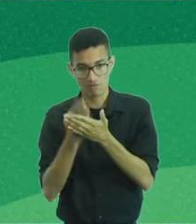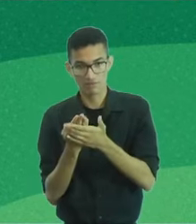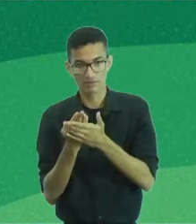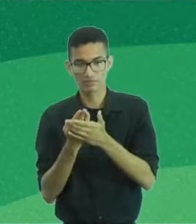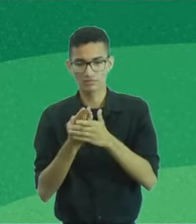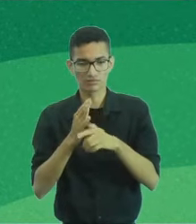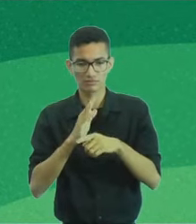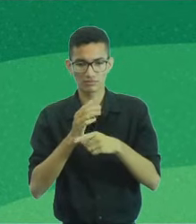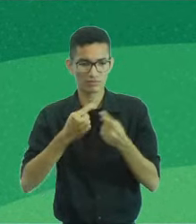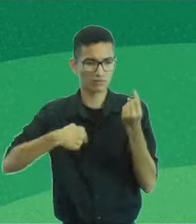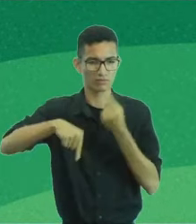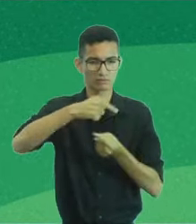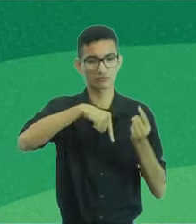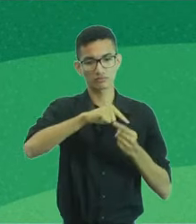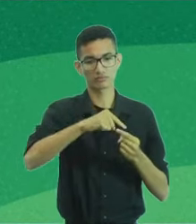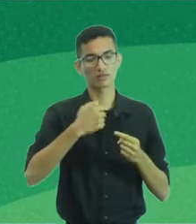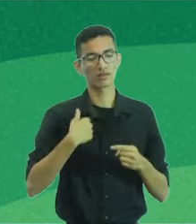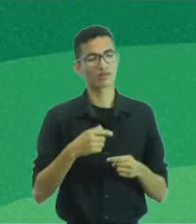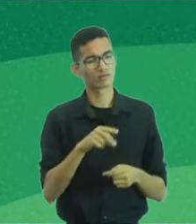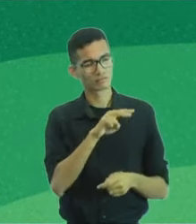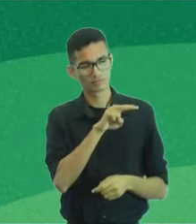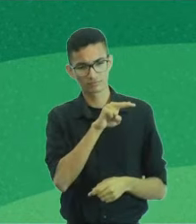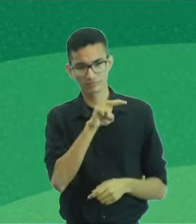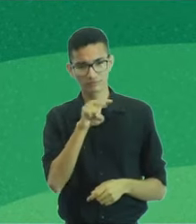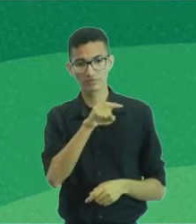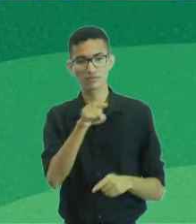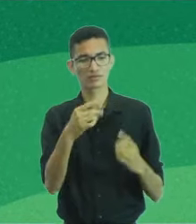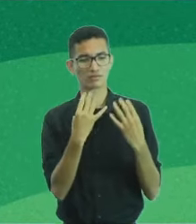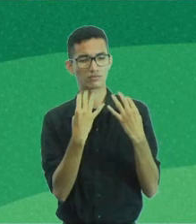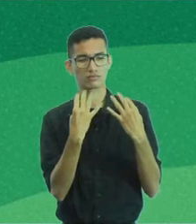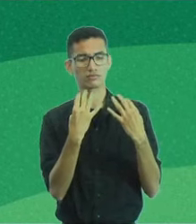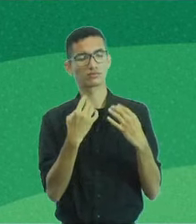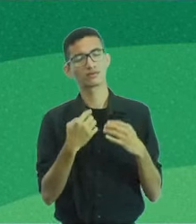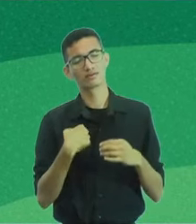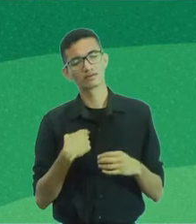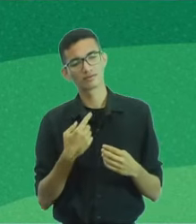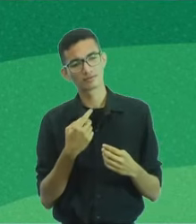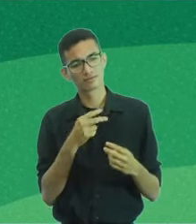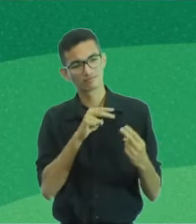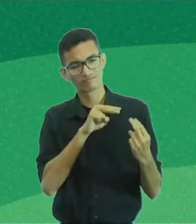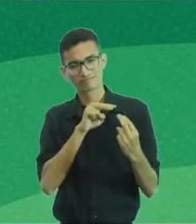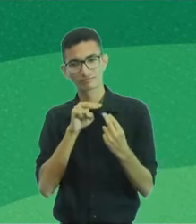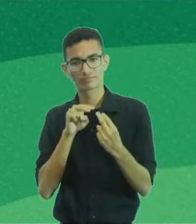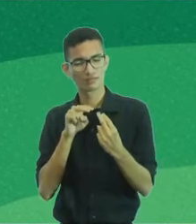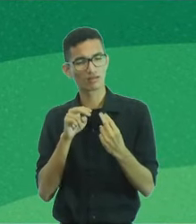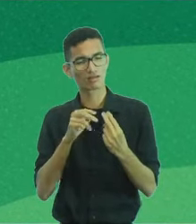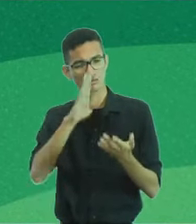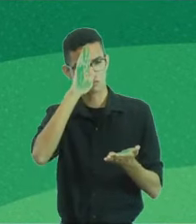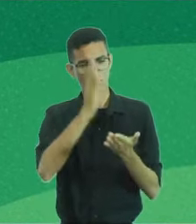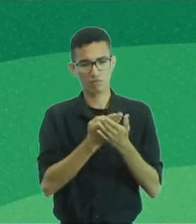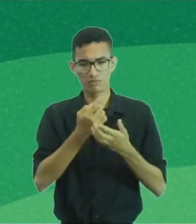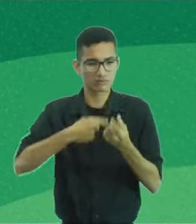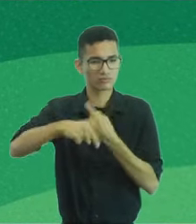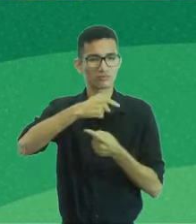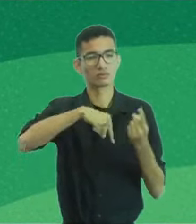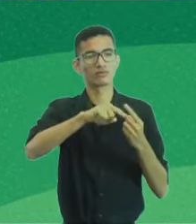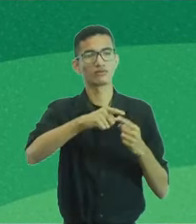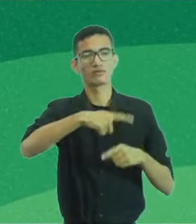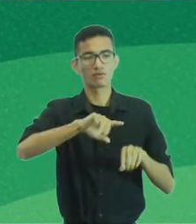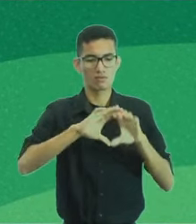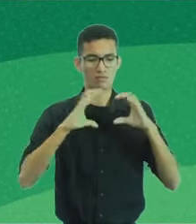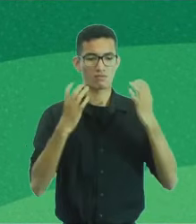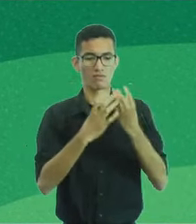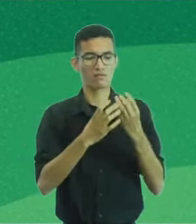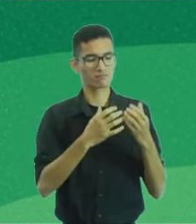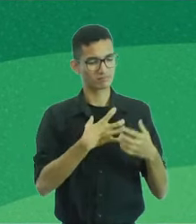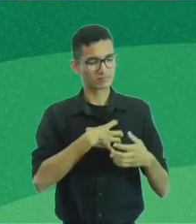um no outro assim eu olho para vocês vocês olham para mim a gente tem uma confiança muito que a gente constrói um lugar legal e que a gente se sente bem